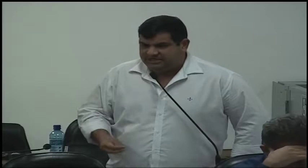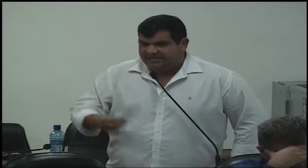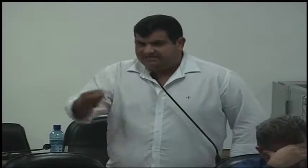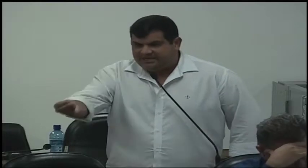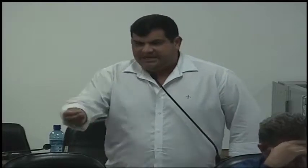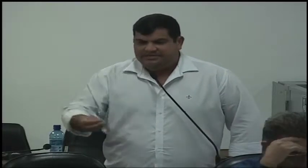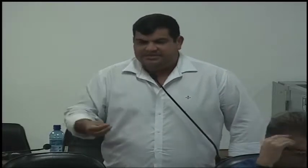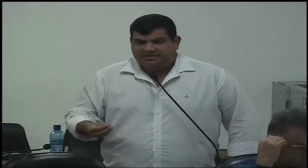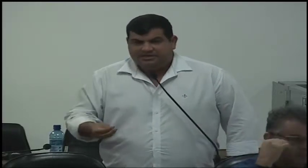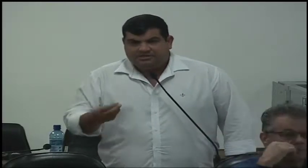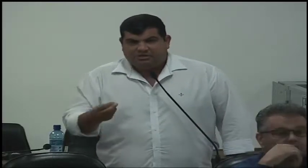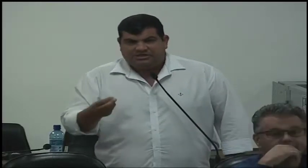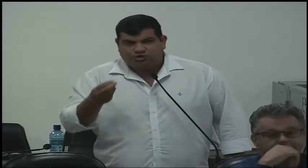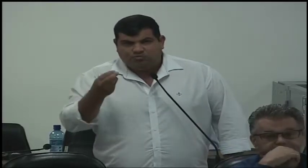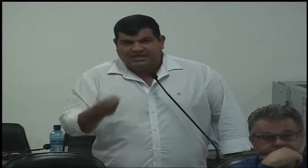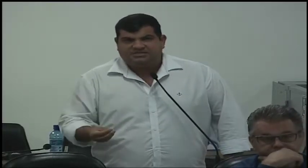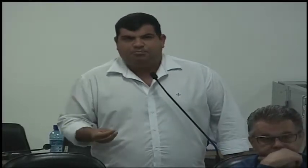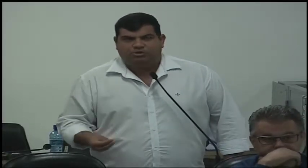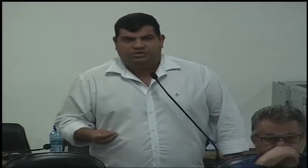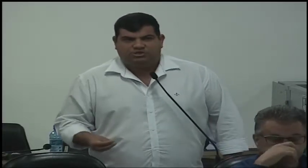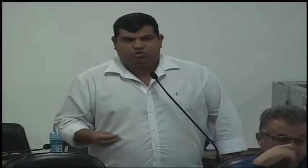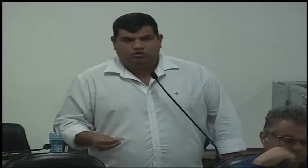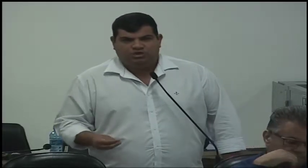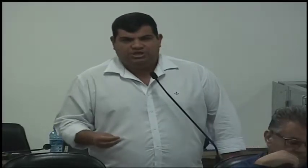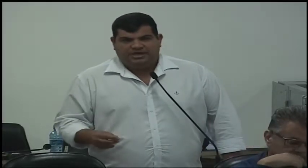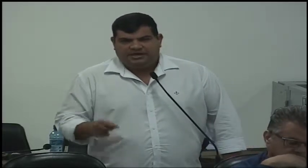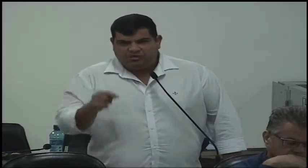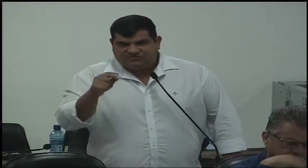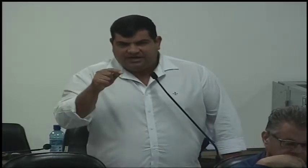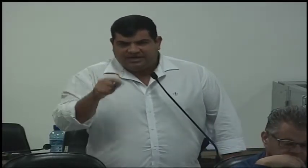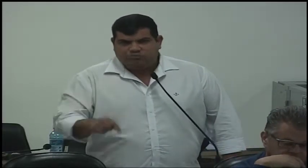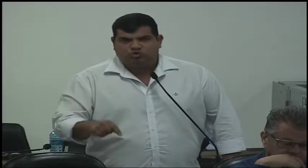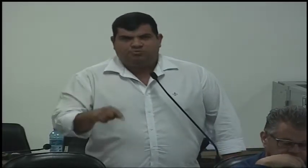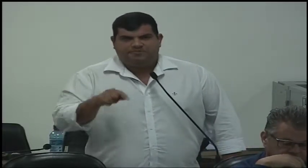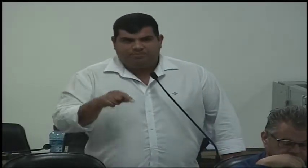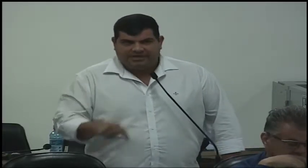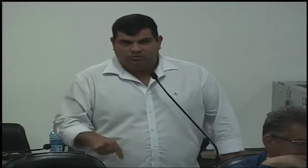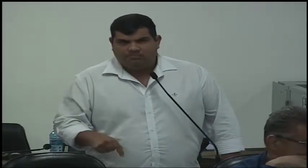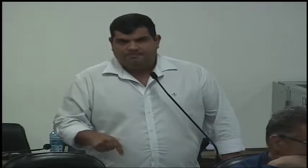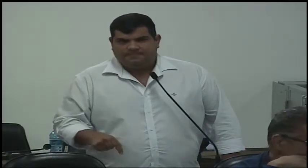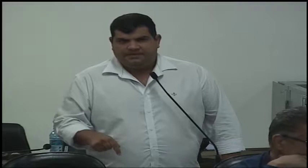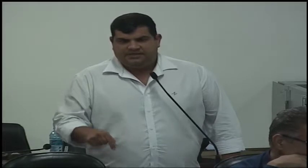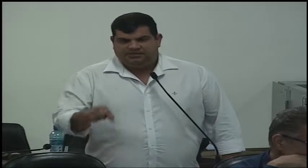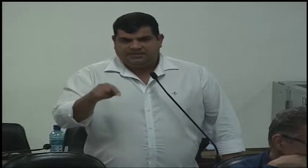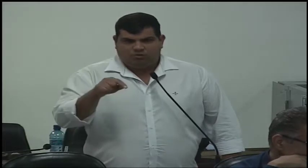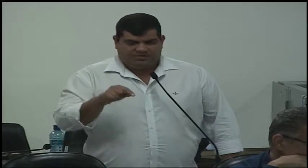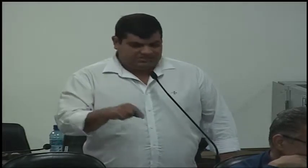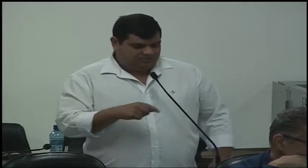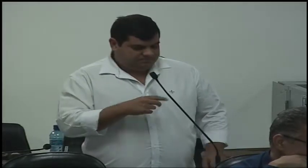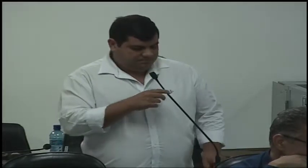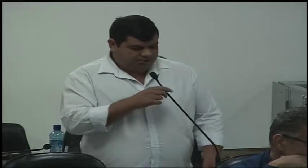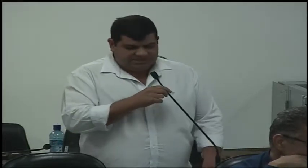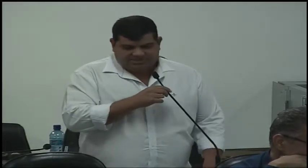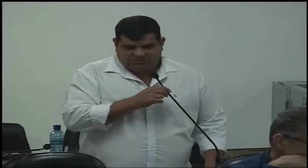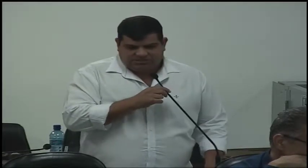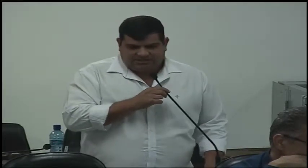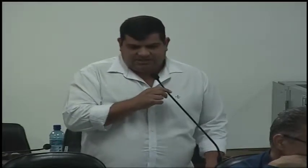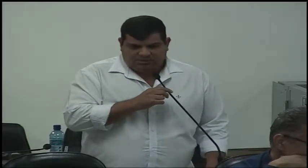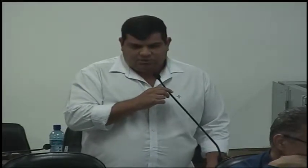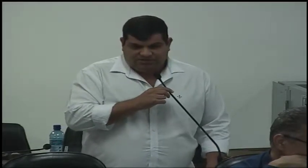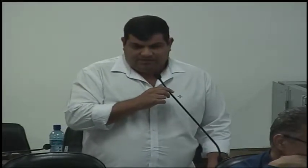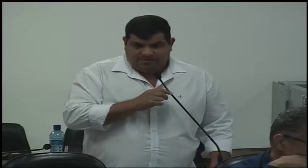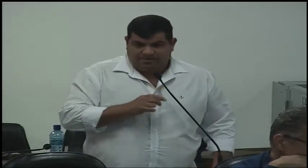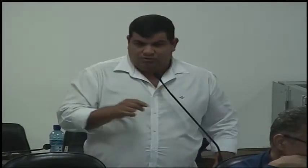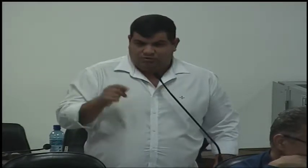filhos dele, tênis? Então, acho que o mais importante hoje é nós falarmos sobre emprego. Então, essa comissão, nós já estamos